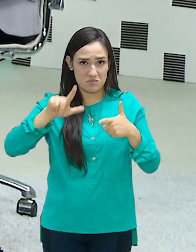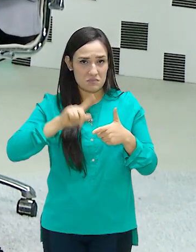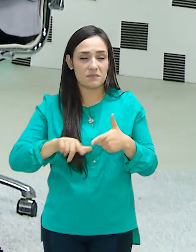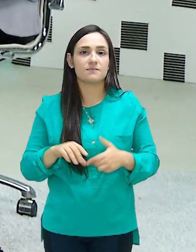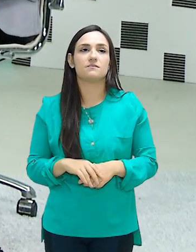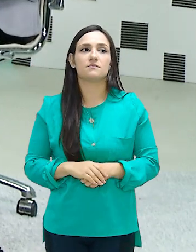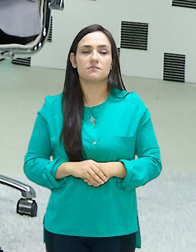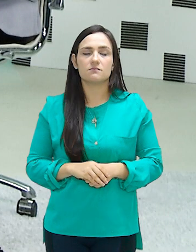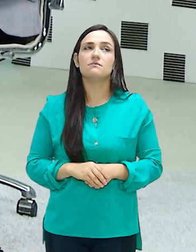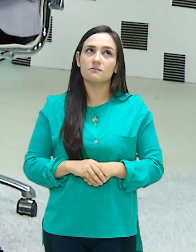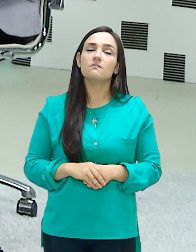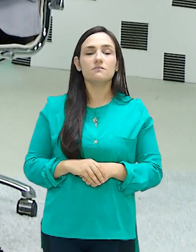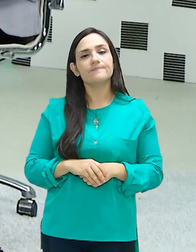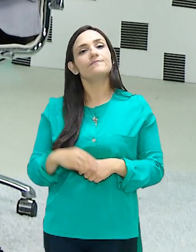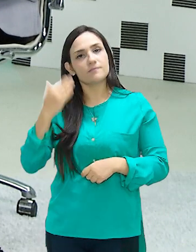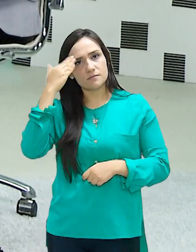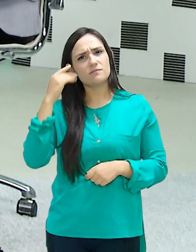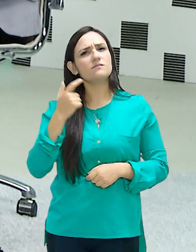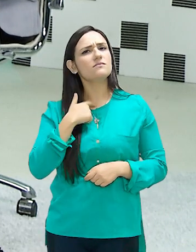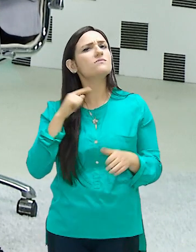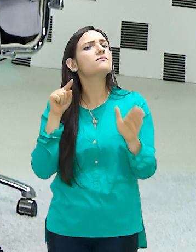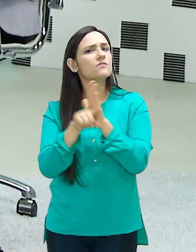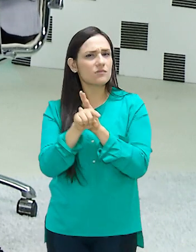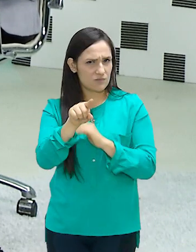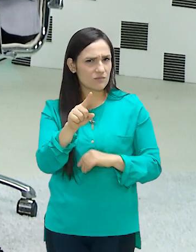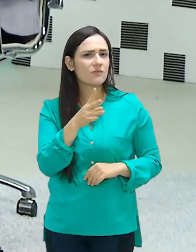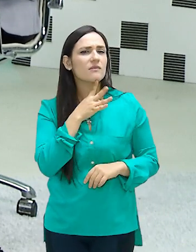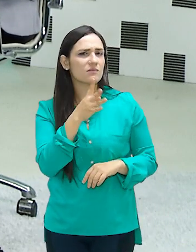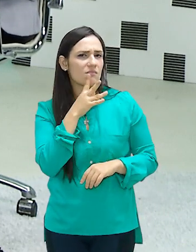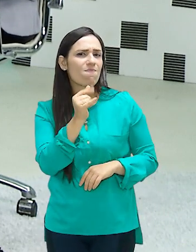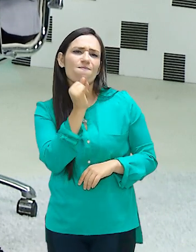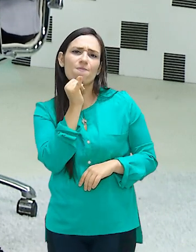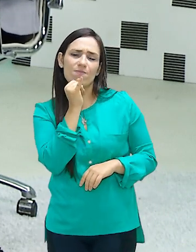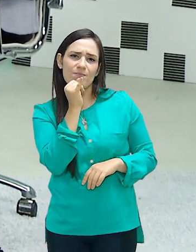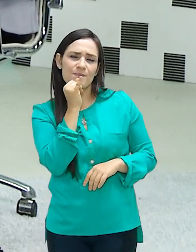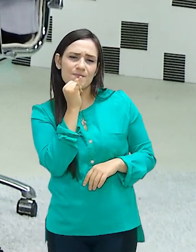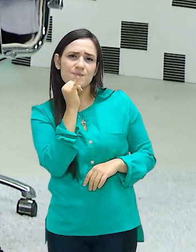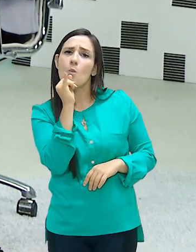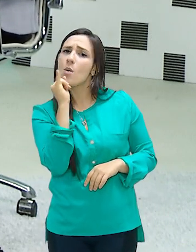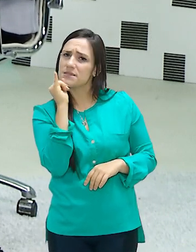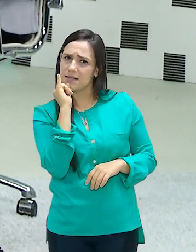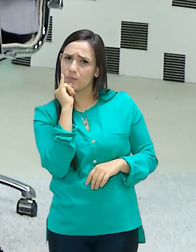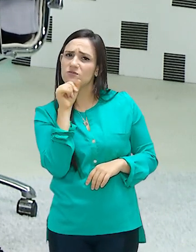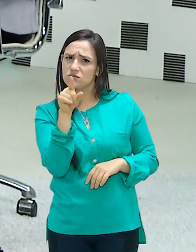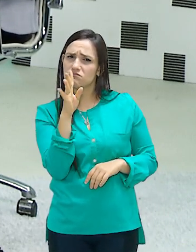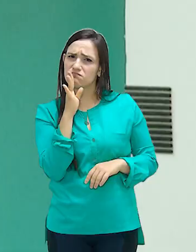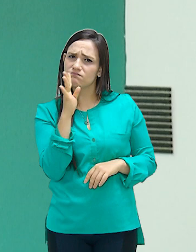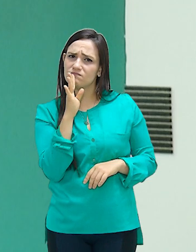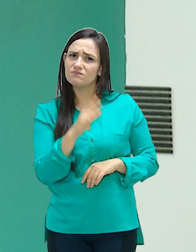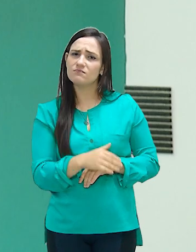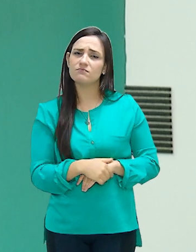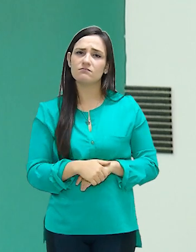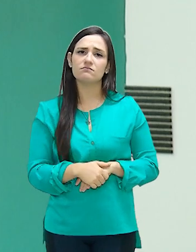tem trabalhado numa situação como essa? Tem algum exemplo para nos dar? Ou não?